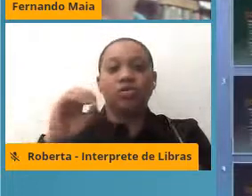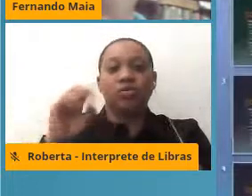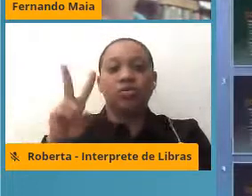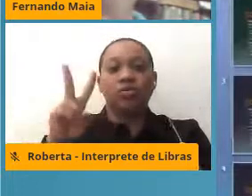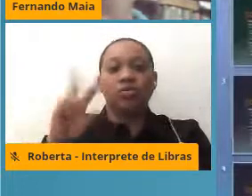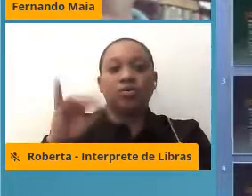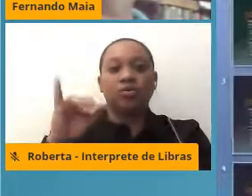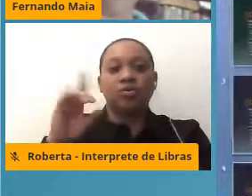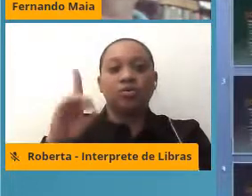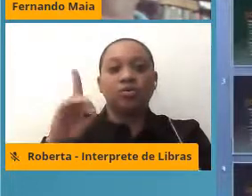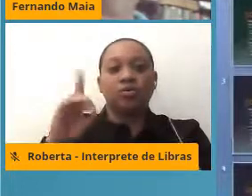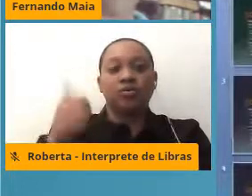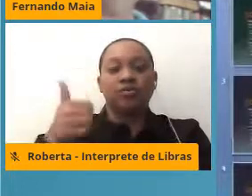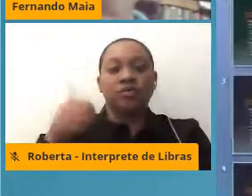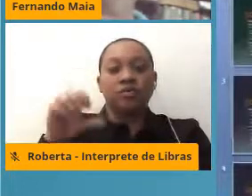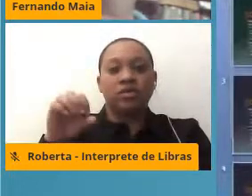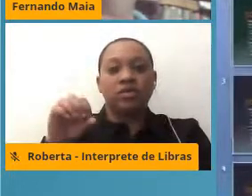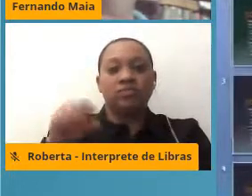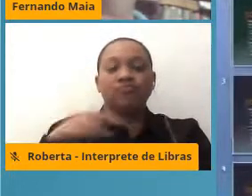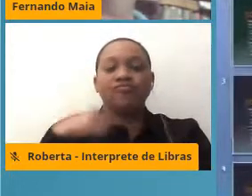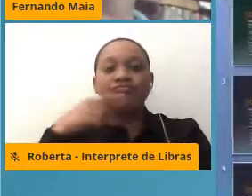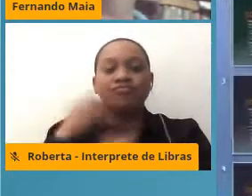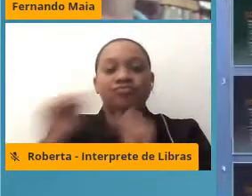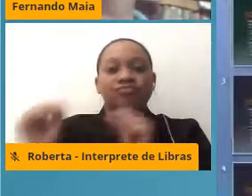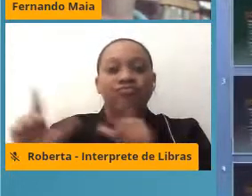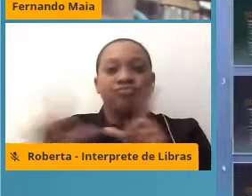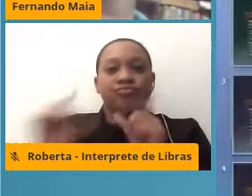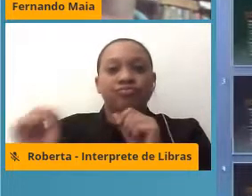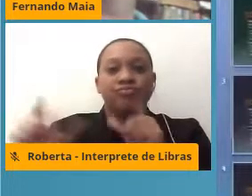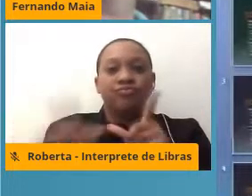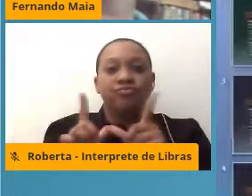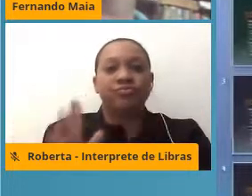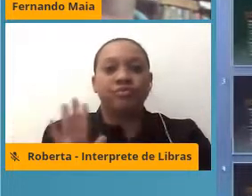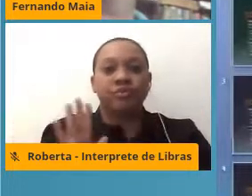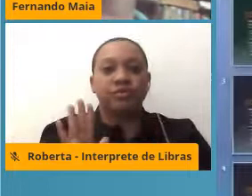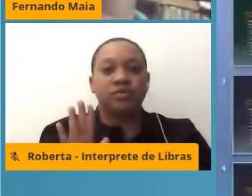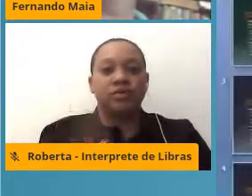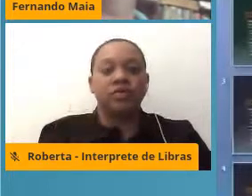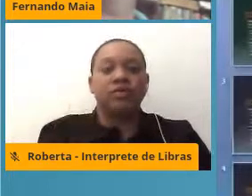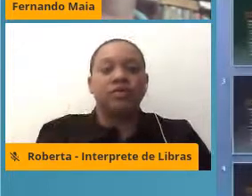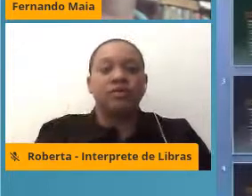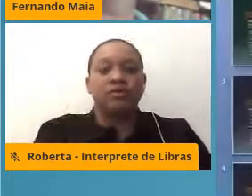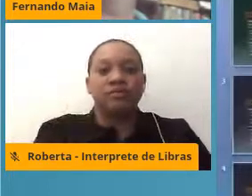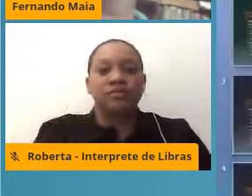Não estou conseguindo passar a tela aqui. Como é que eu faço? Aqui.